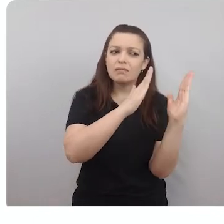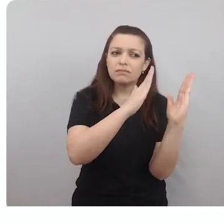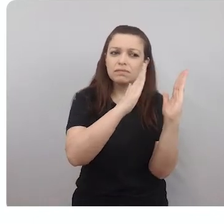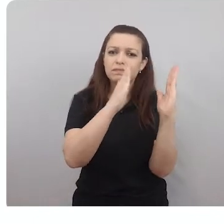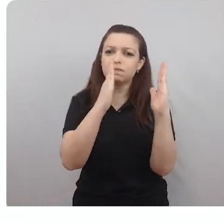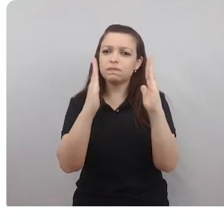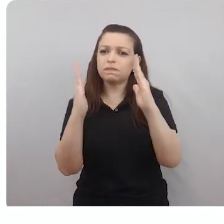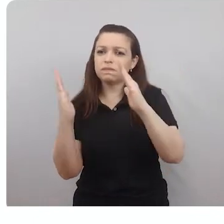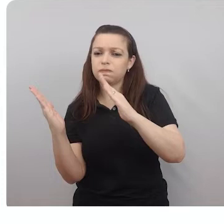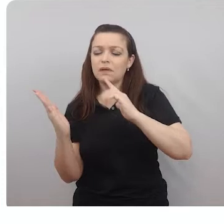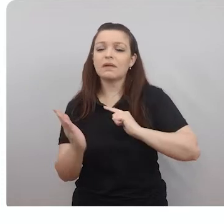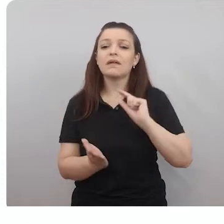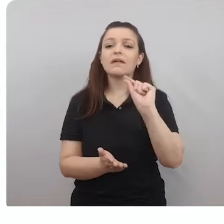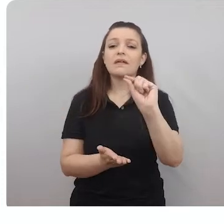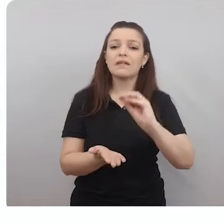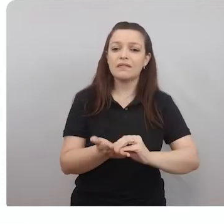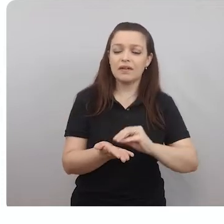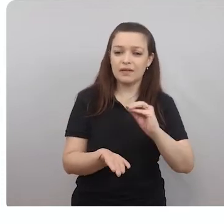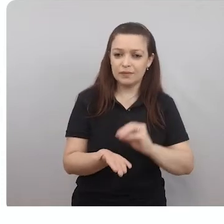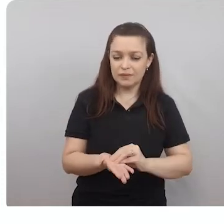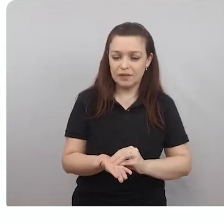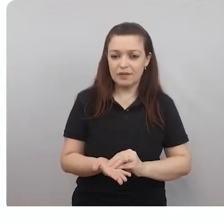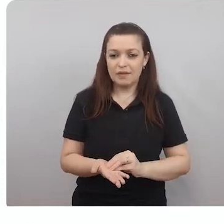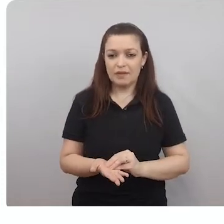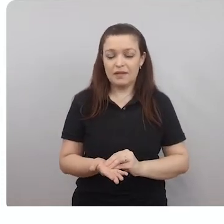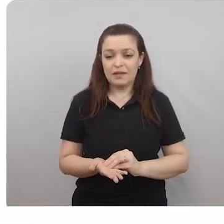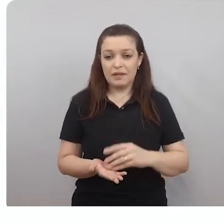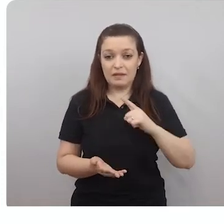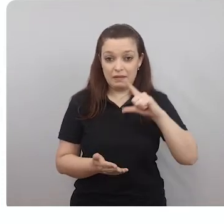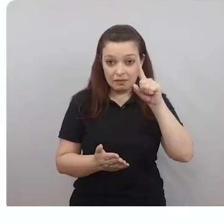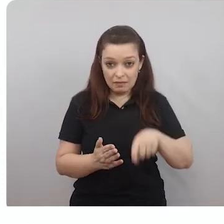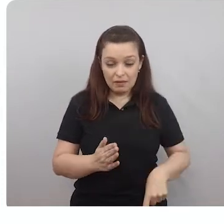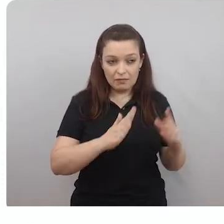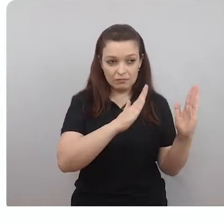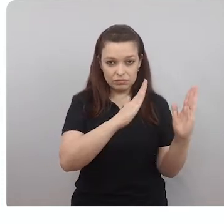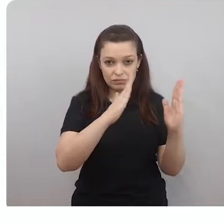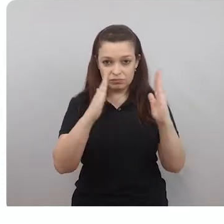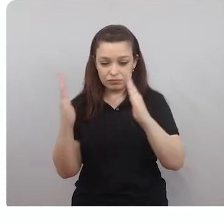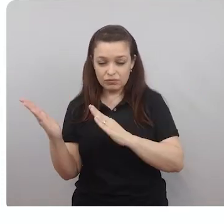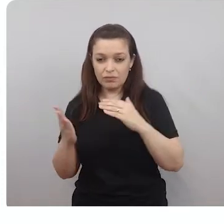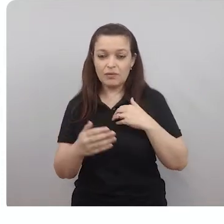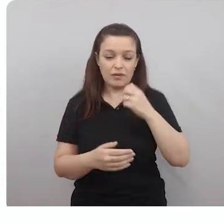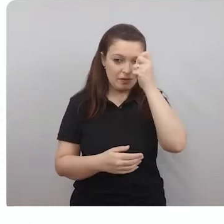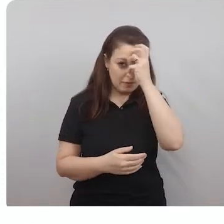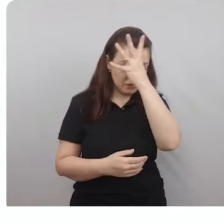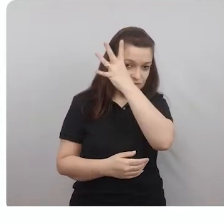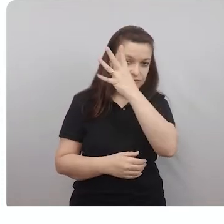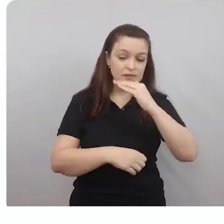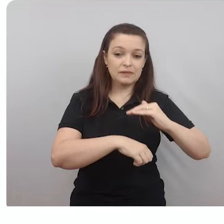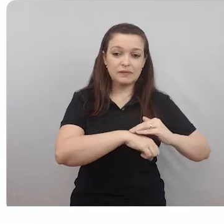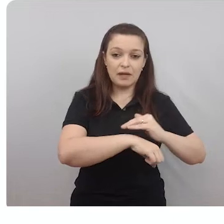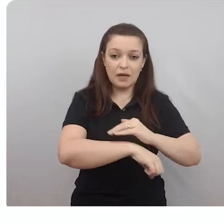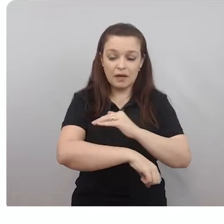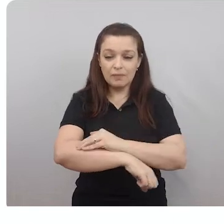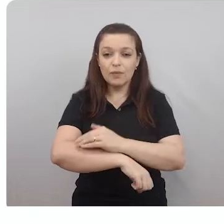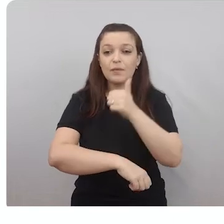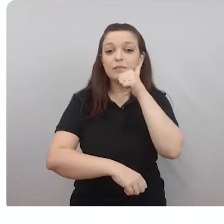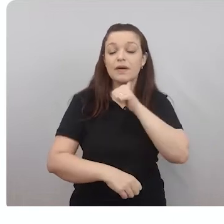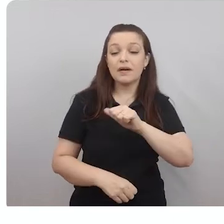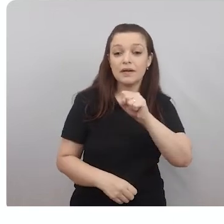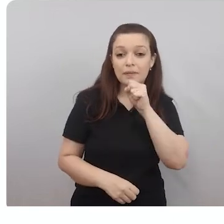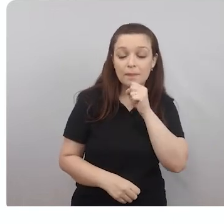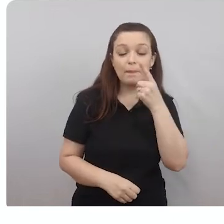aqui a sequência, dar continuidade. Então, nós sabemos que essa sequência começa com o Armandinho,